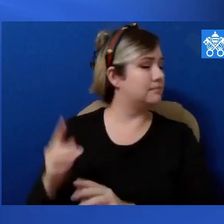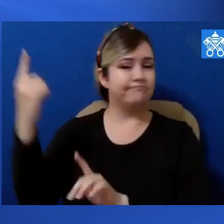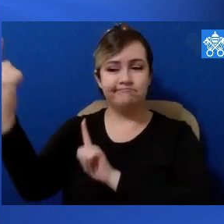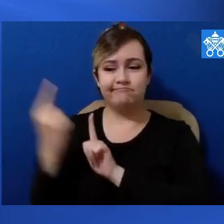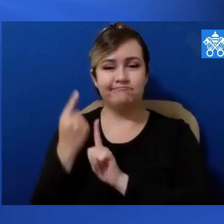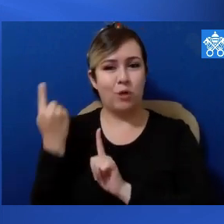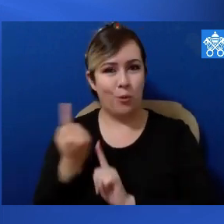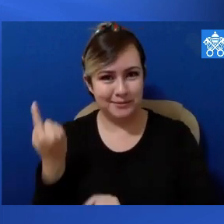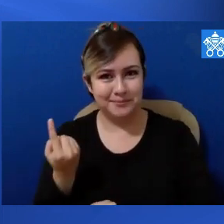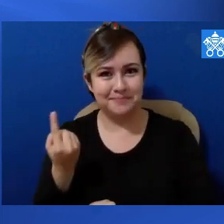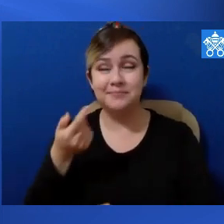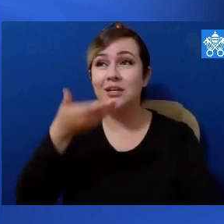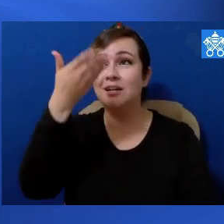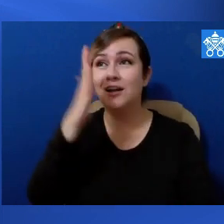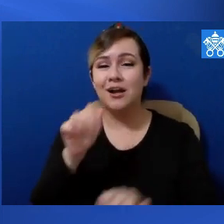all.